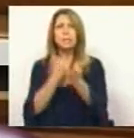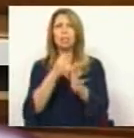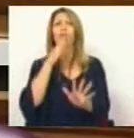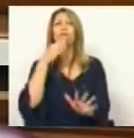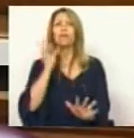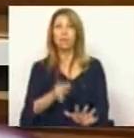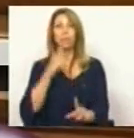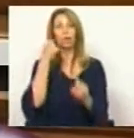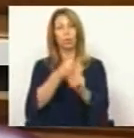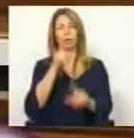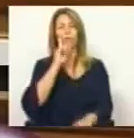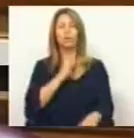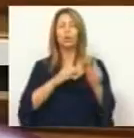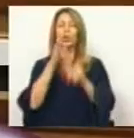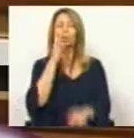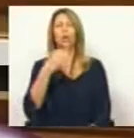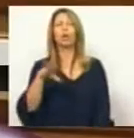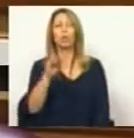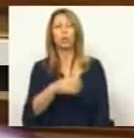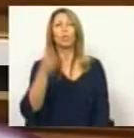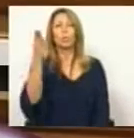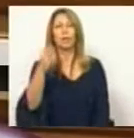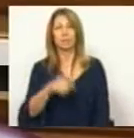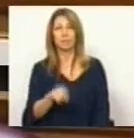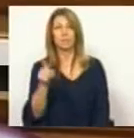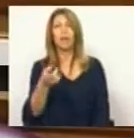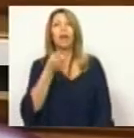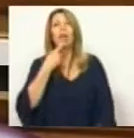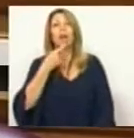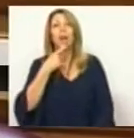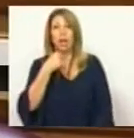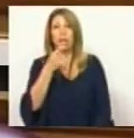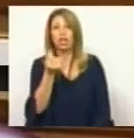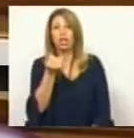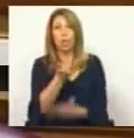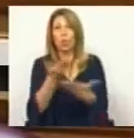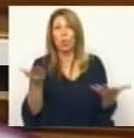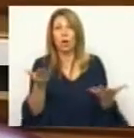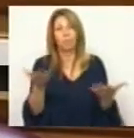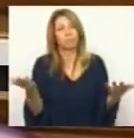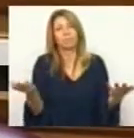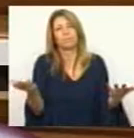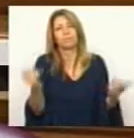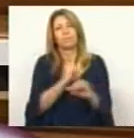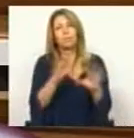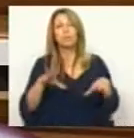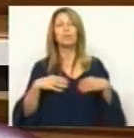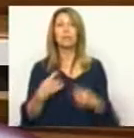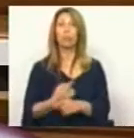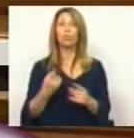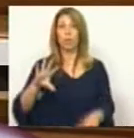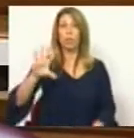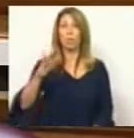PS, essa conversa do não há dinheiro já não pega. Já não pega porque nós aqui e o país assiste a que